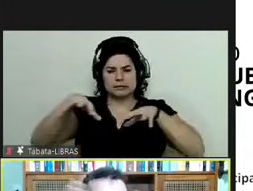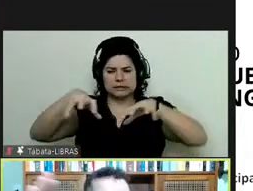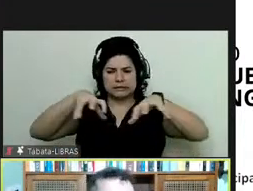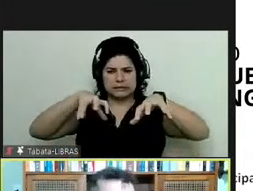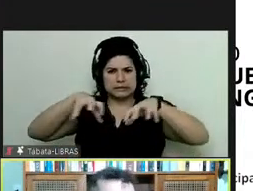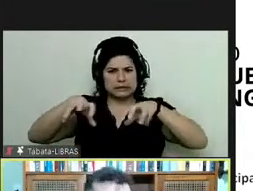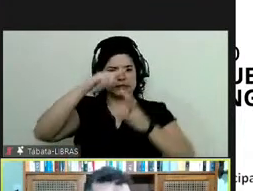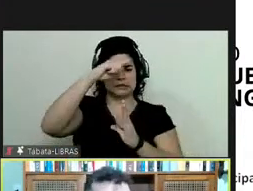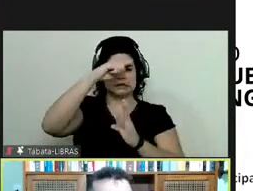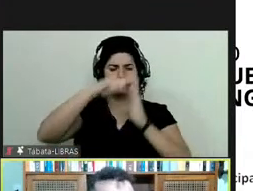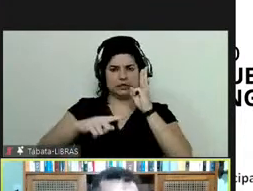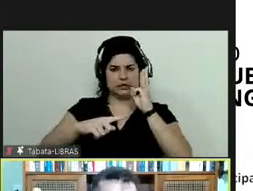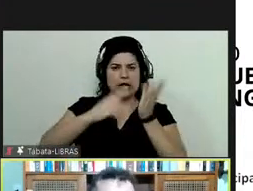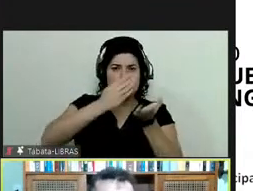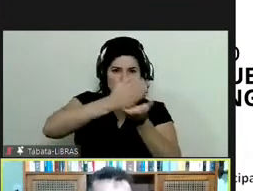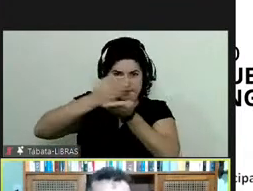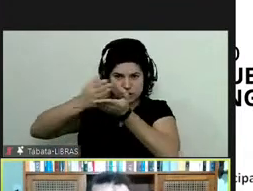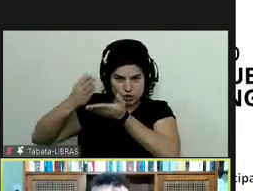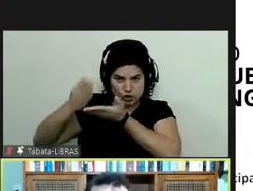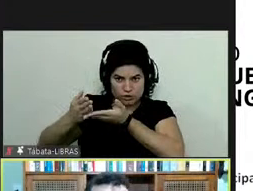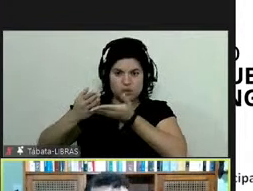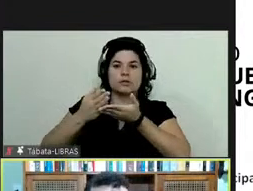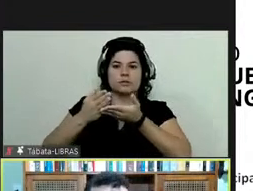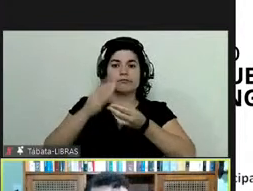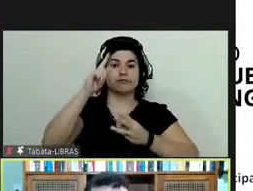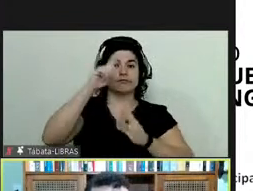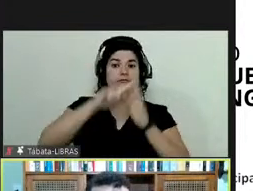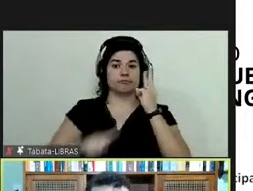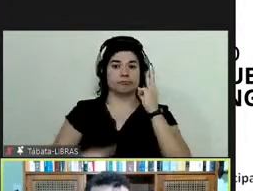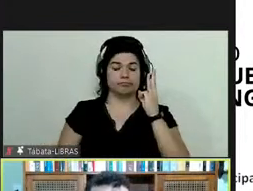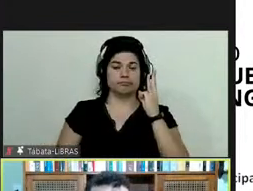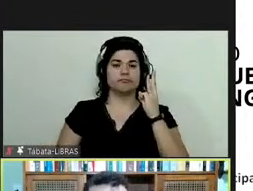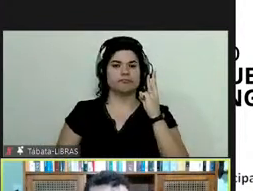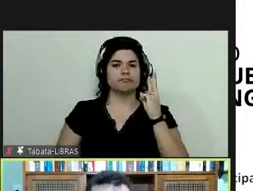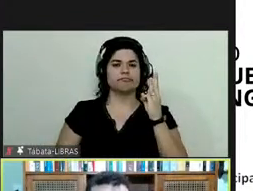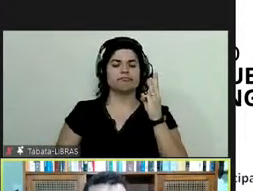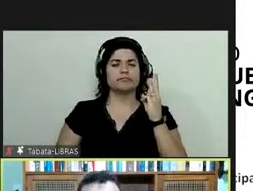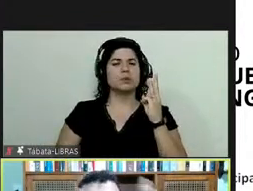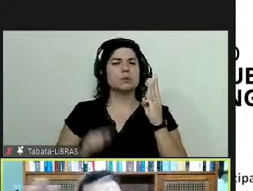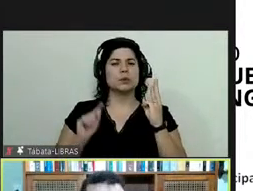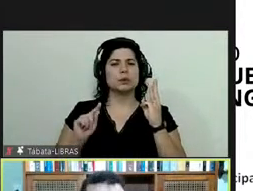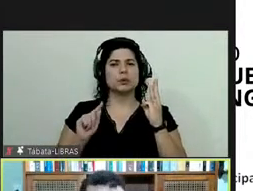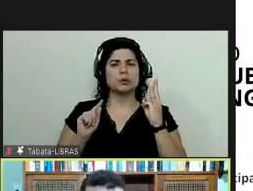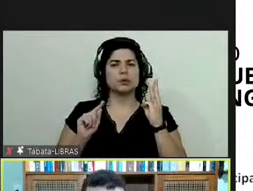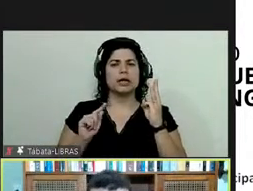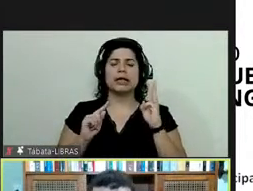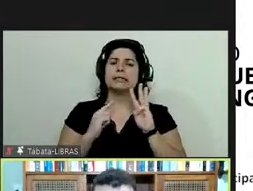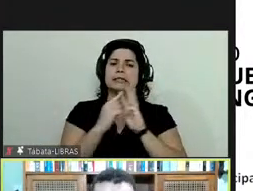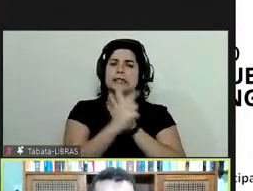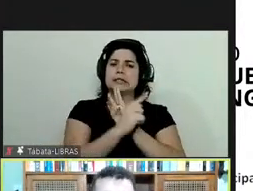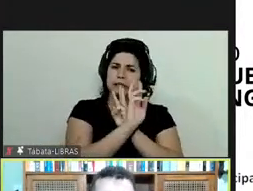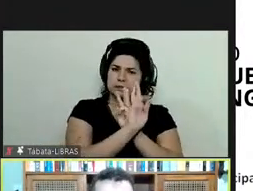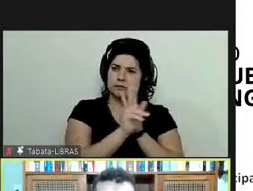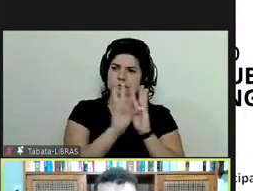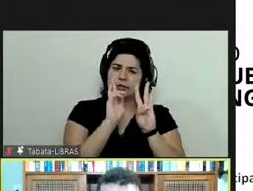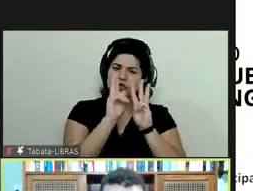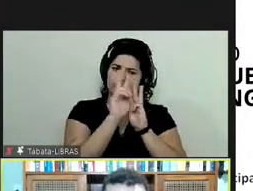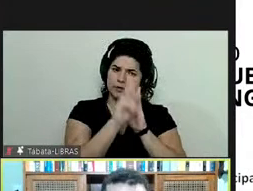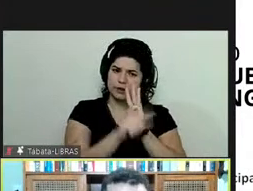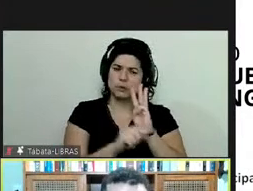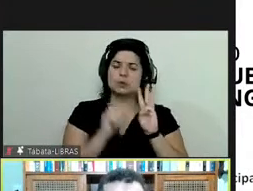compartimentado em três caixinhas diferentes para a gente poder entender o que eu tô falando aqui né três caixinhas três partes diferentes bom